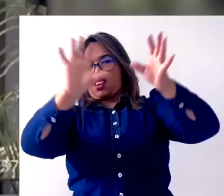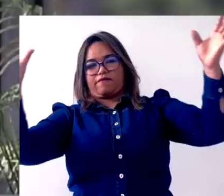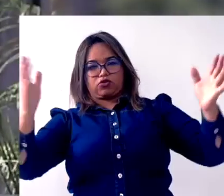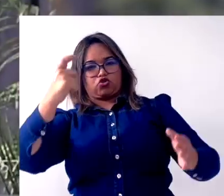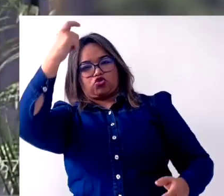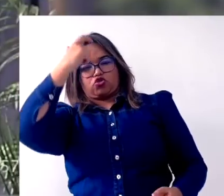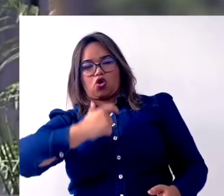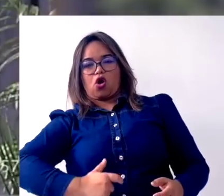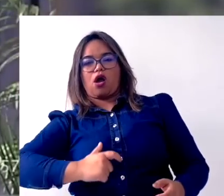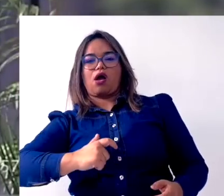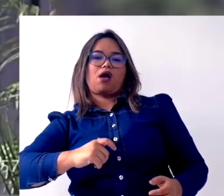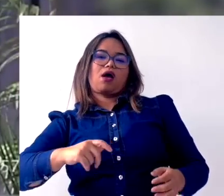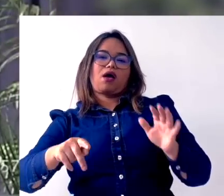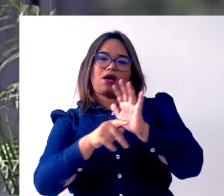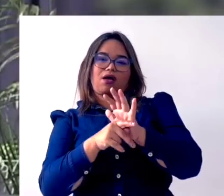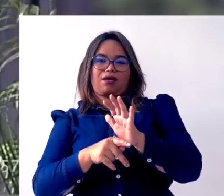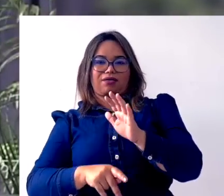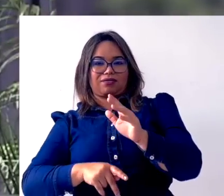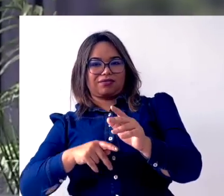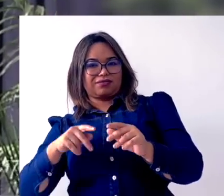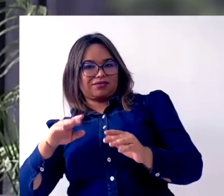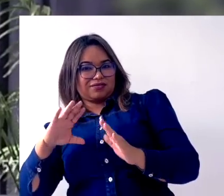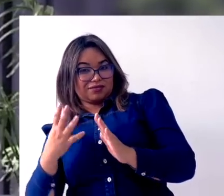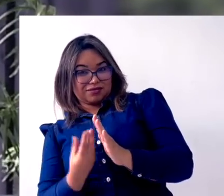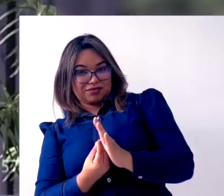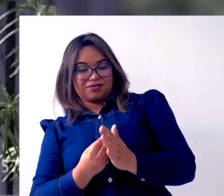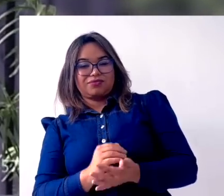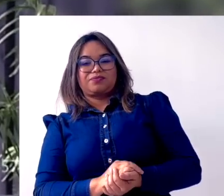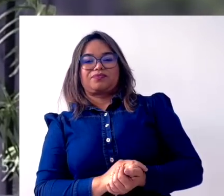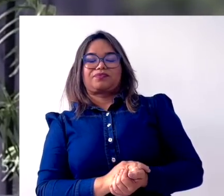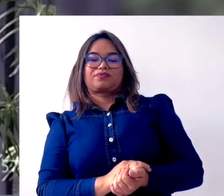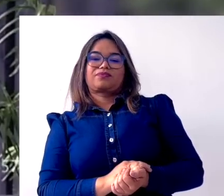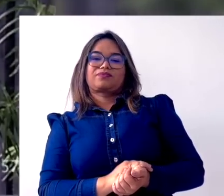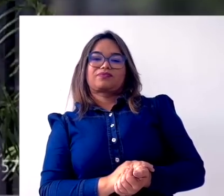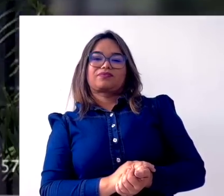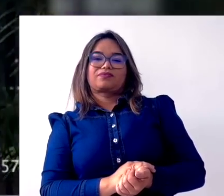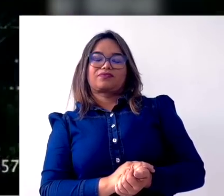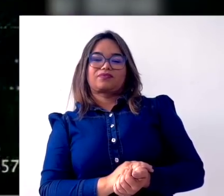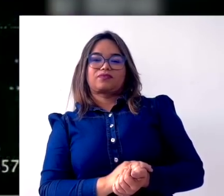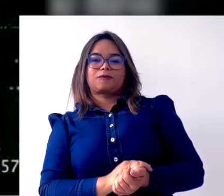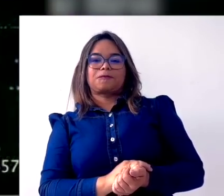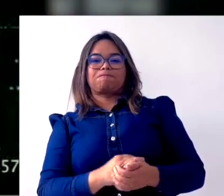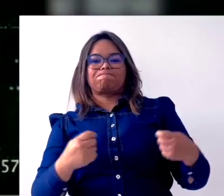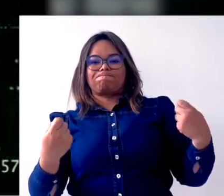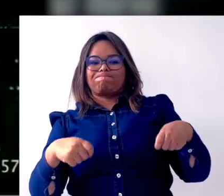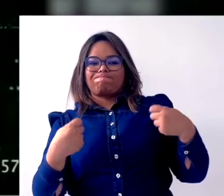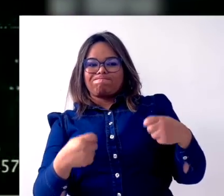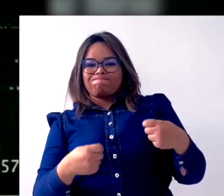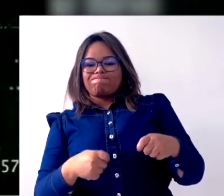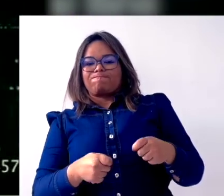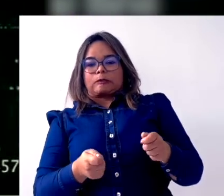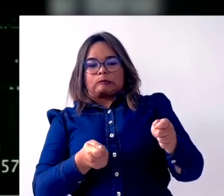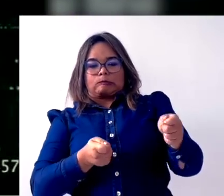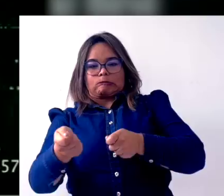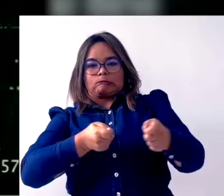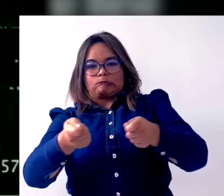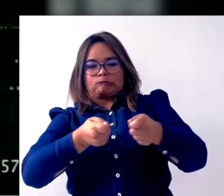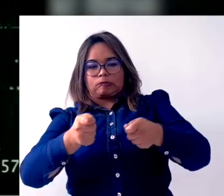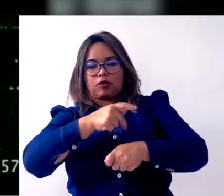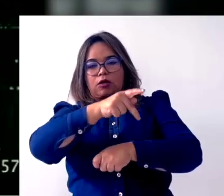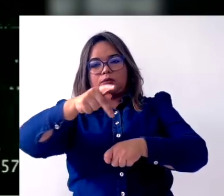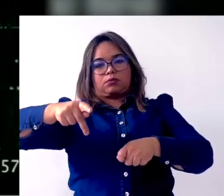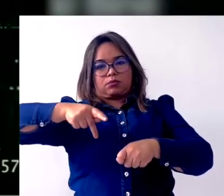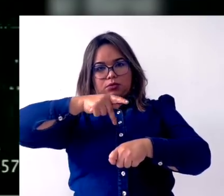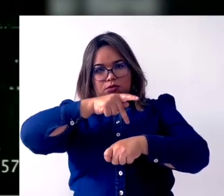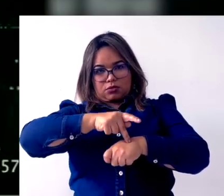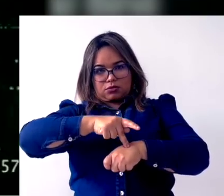Católica Romana deve dar o seu voto com o propósito de garantir o domínio católico neste país.